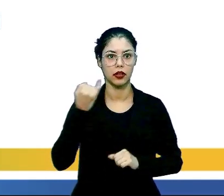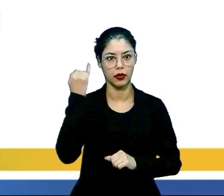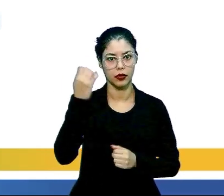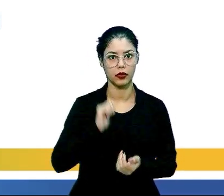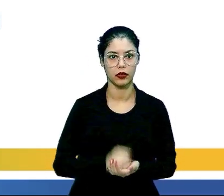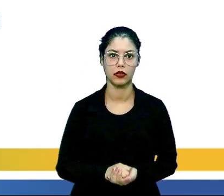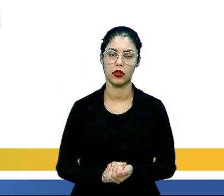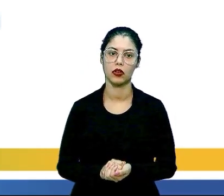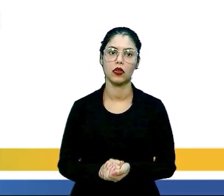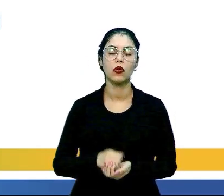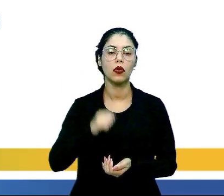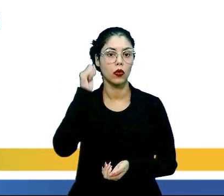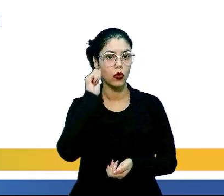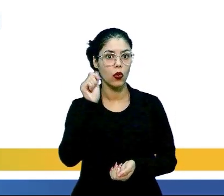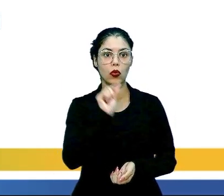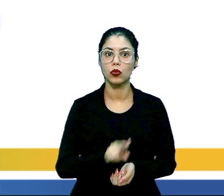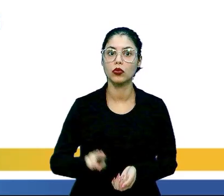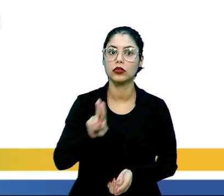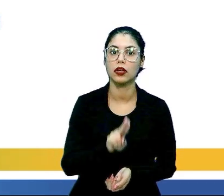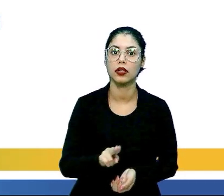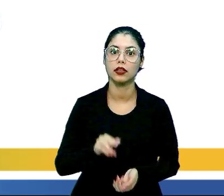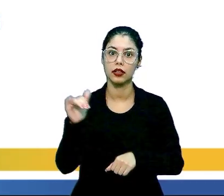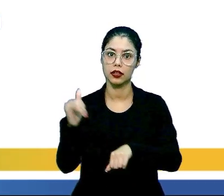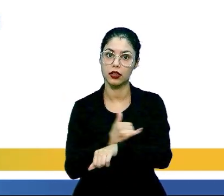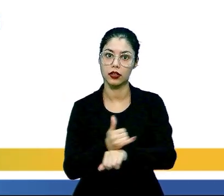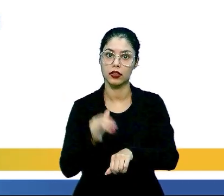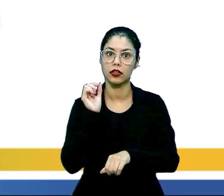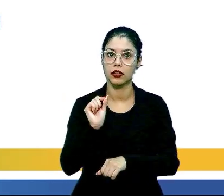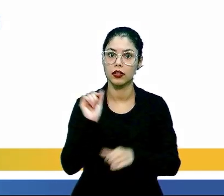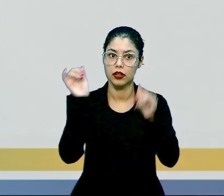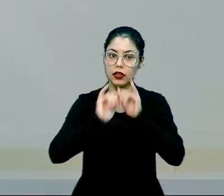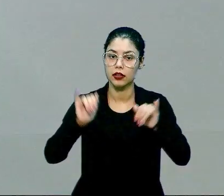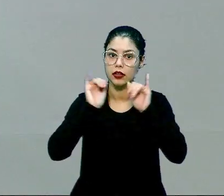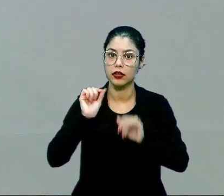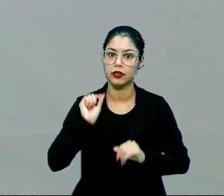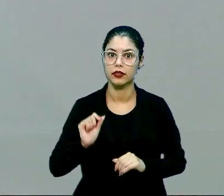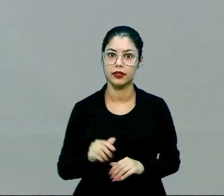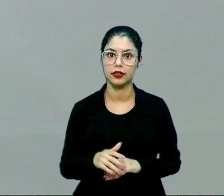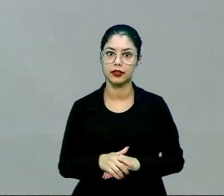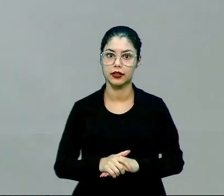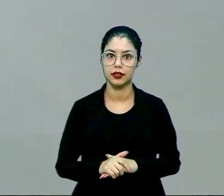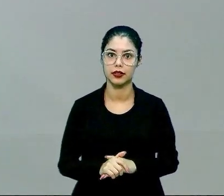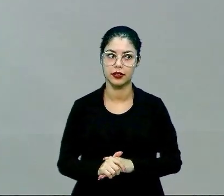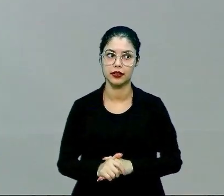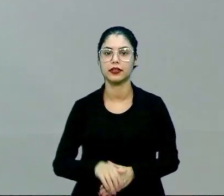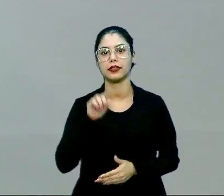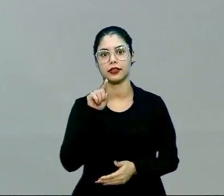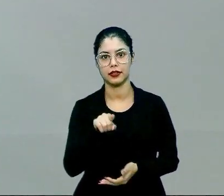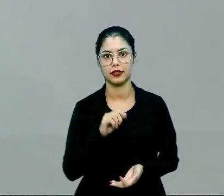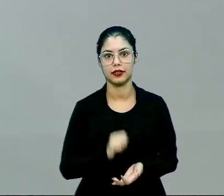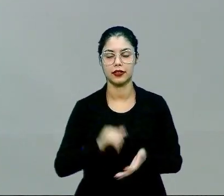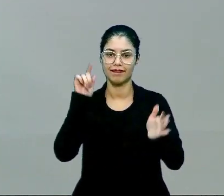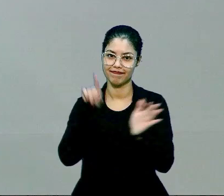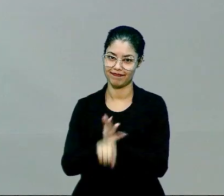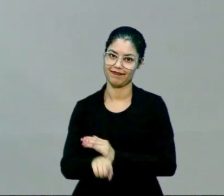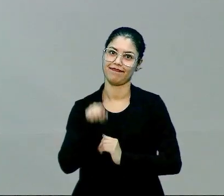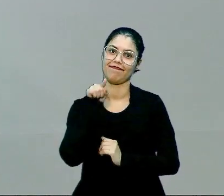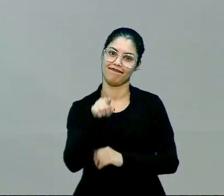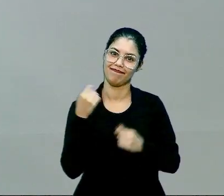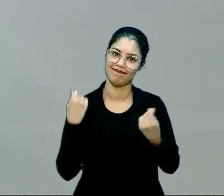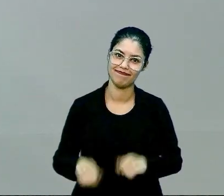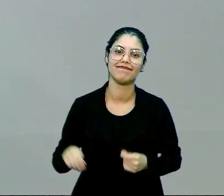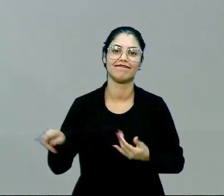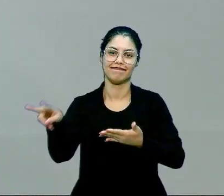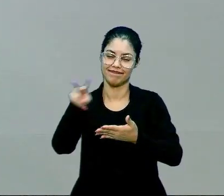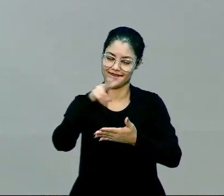exercício físico é importante, o autor usa a estratégia de divulgar que... Aí, essa é aquela questão em que você vai